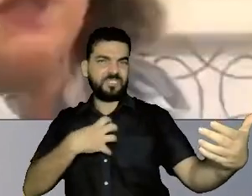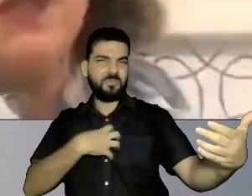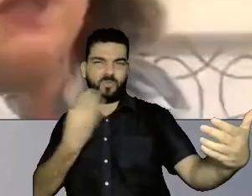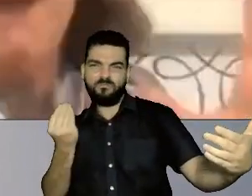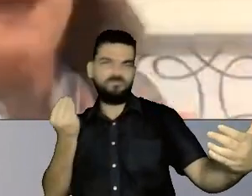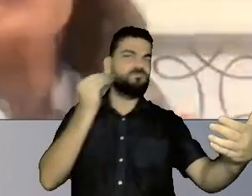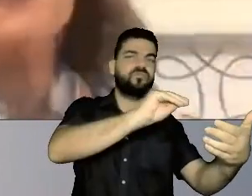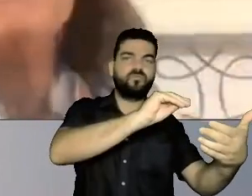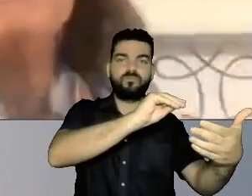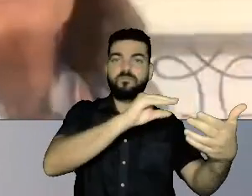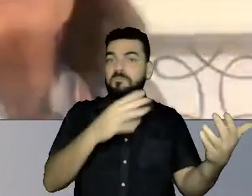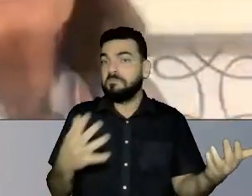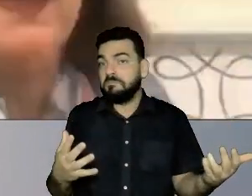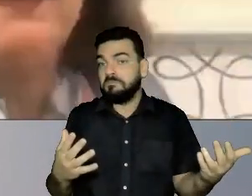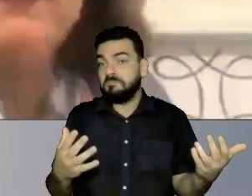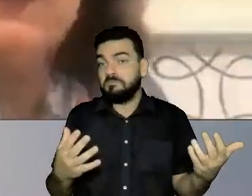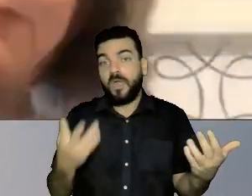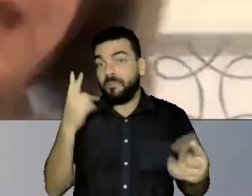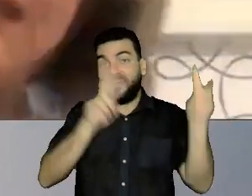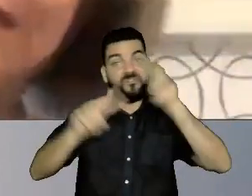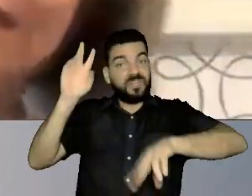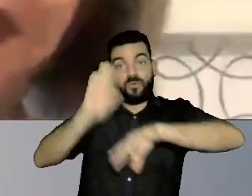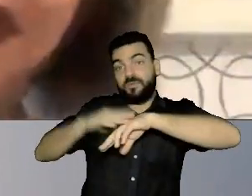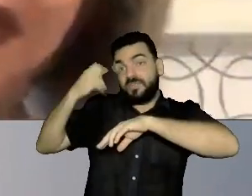trazer um olhar mais